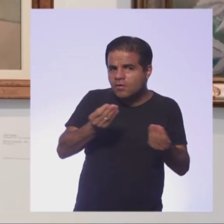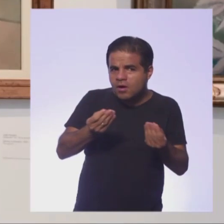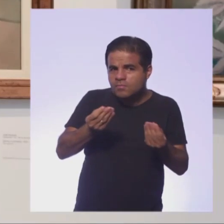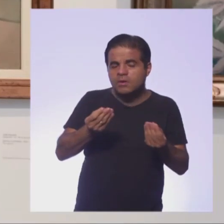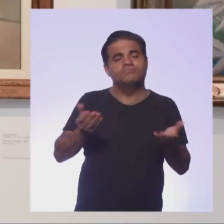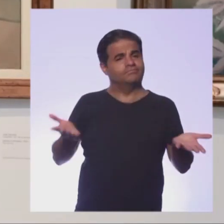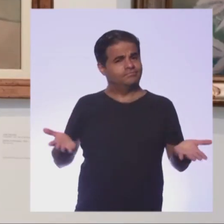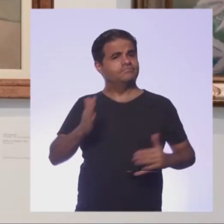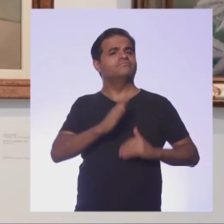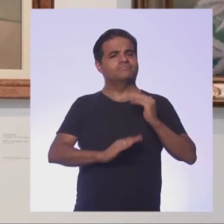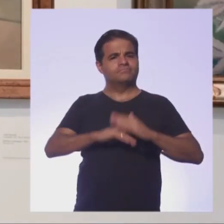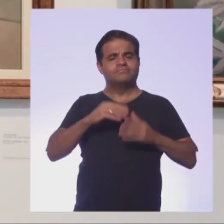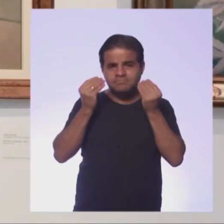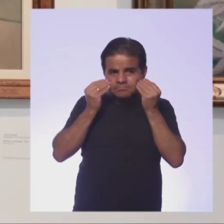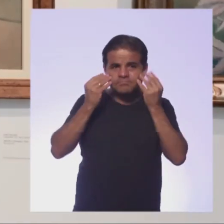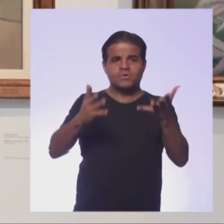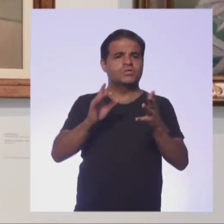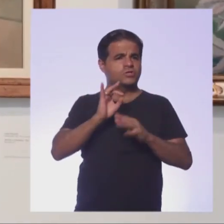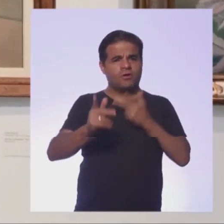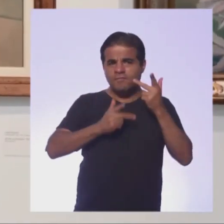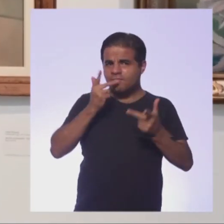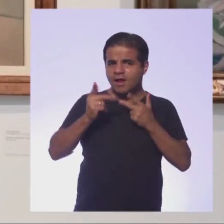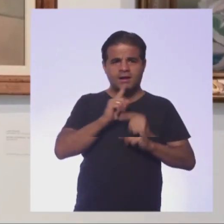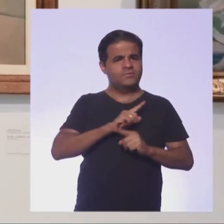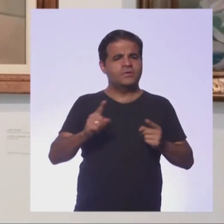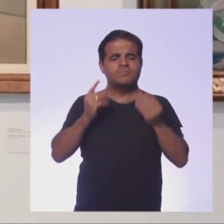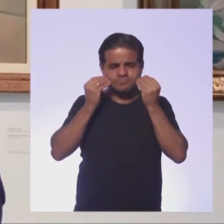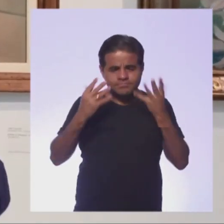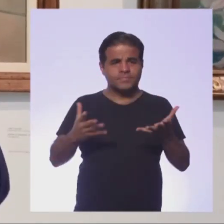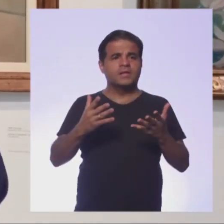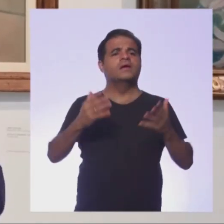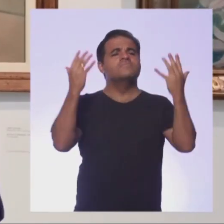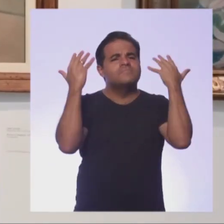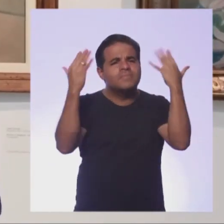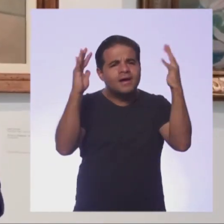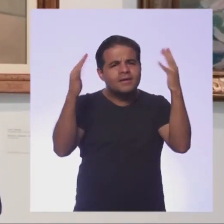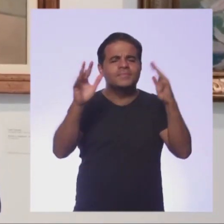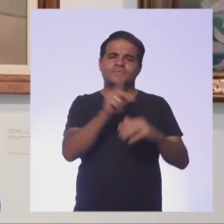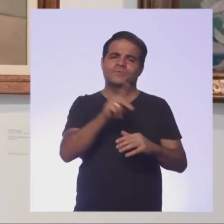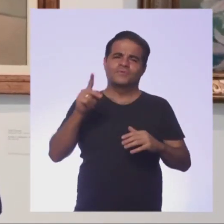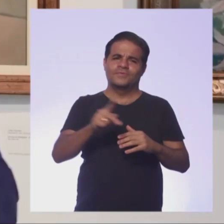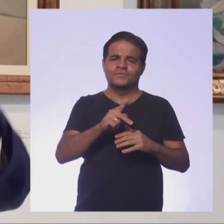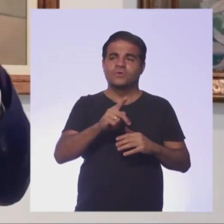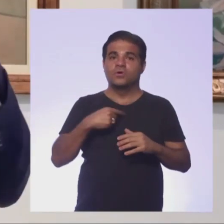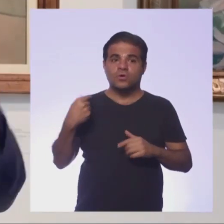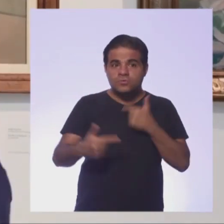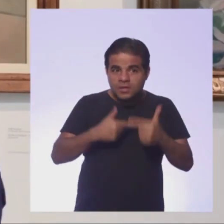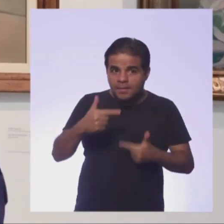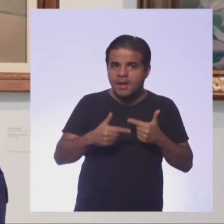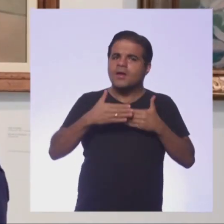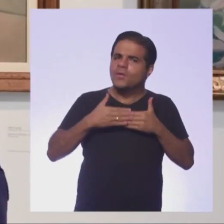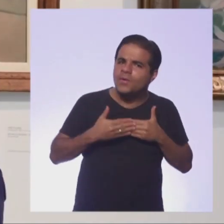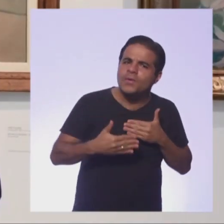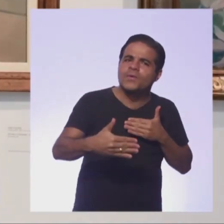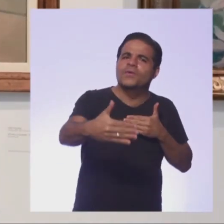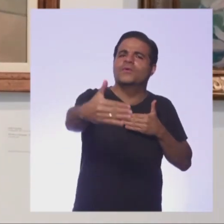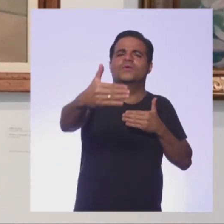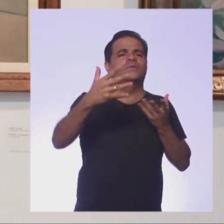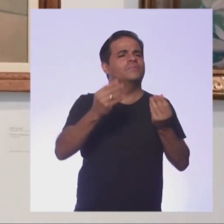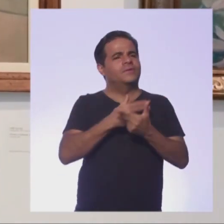fazendo, não é só falando. Parabéns, professores, a gente tem muito trabalho pela frente, mas hoje